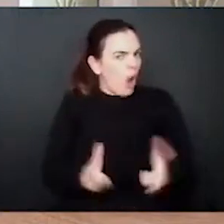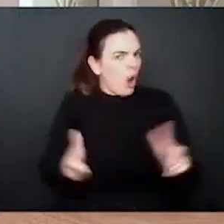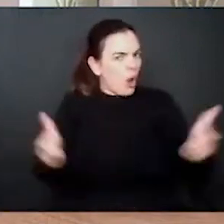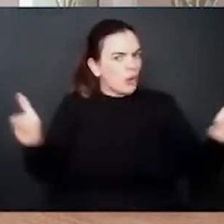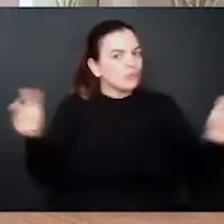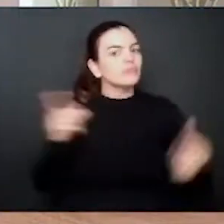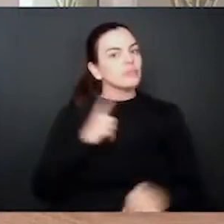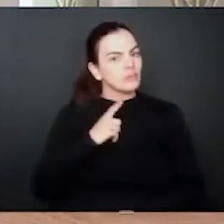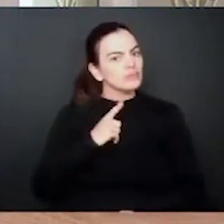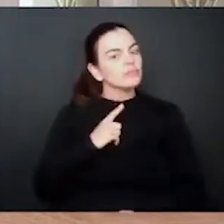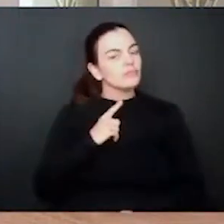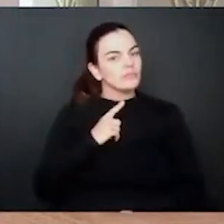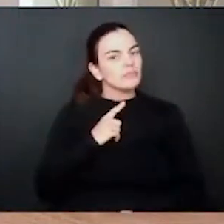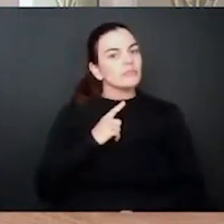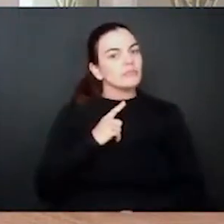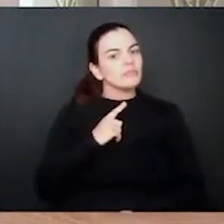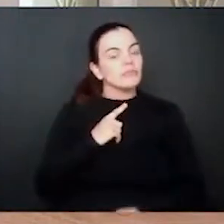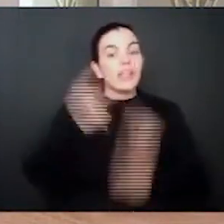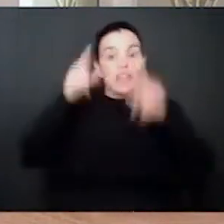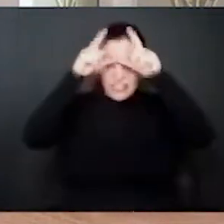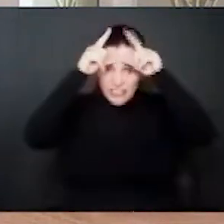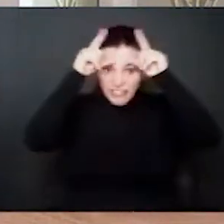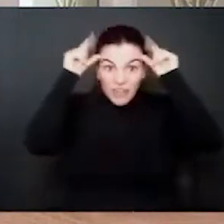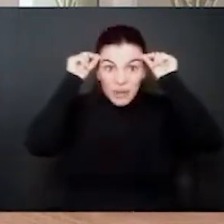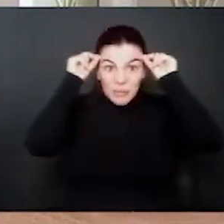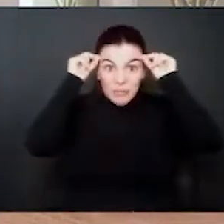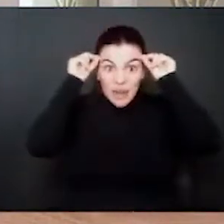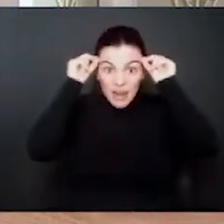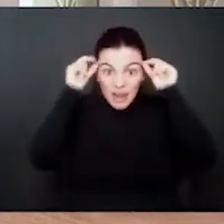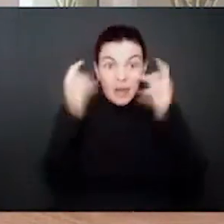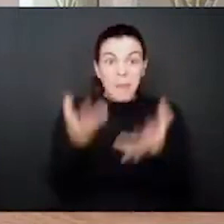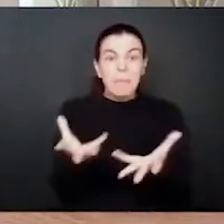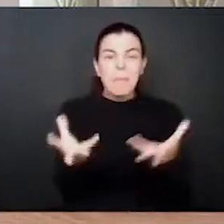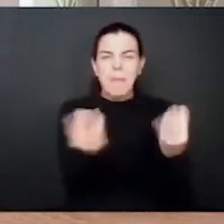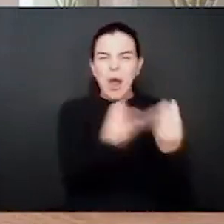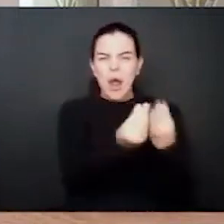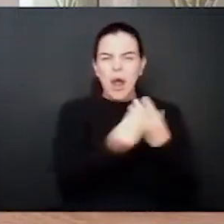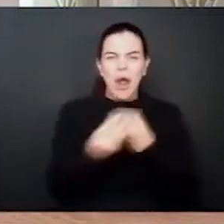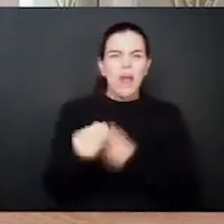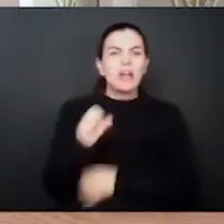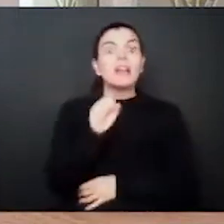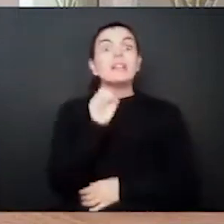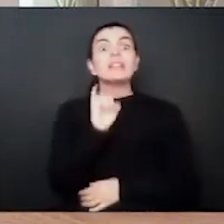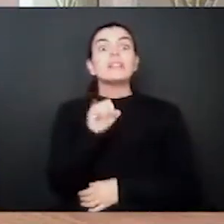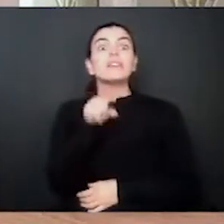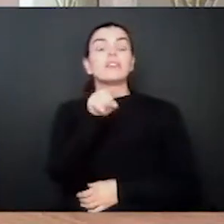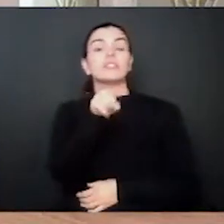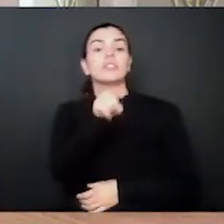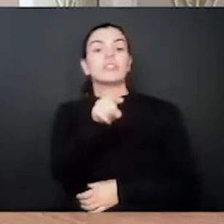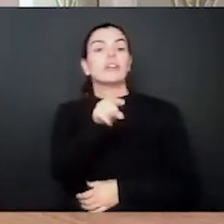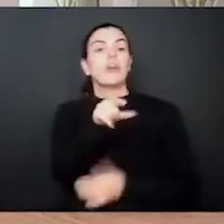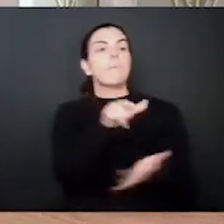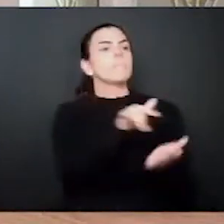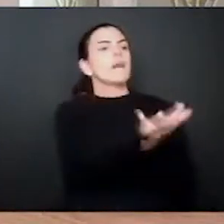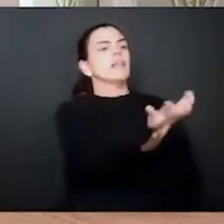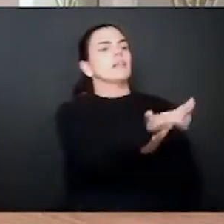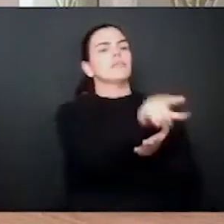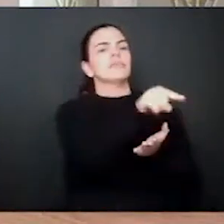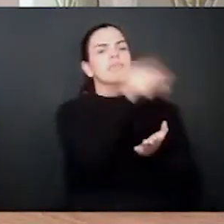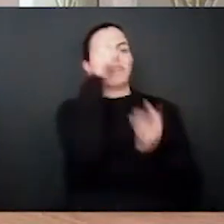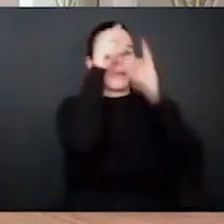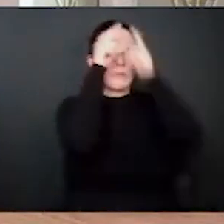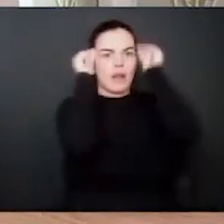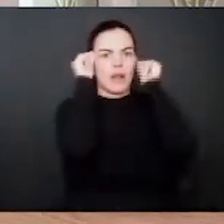Tem mais enfermeira do que vaga. Pode ter enfermeira, se mandar embora hoje a enfermeira, amanhã tem 10 na fila querendo trabalhar.